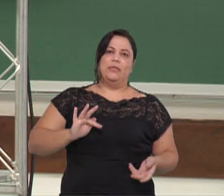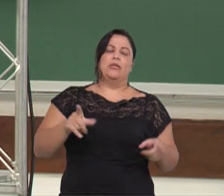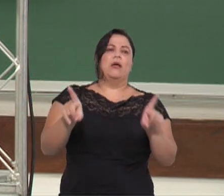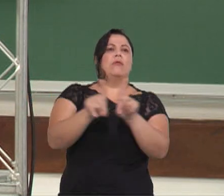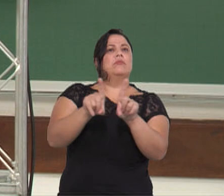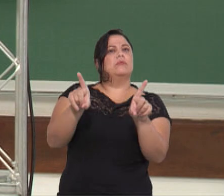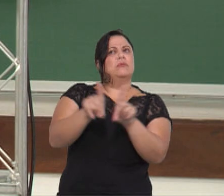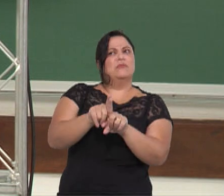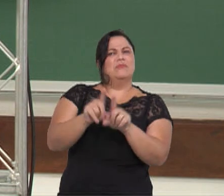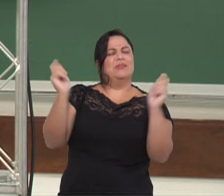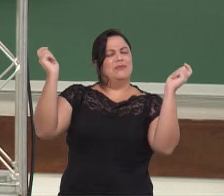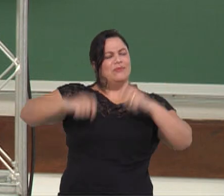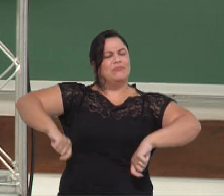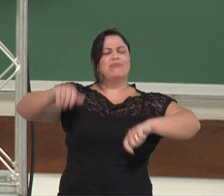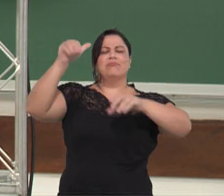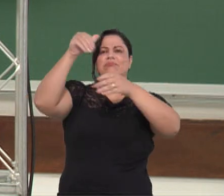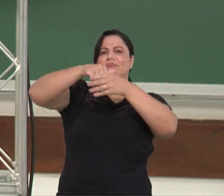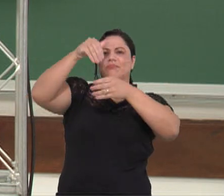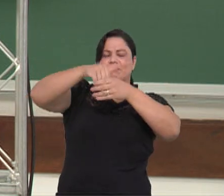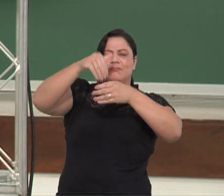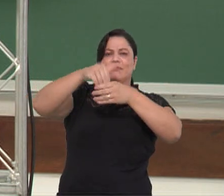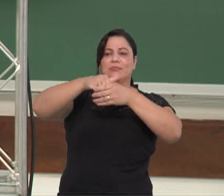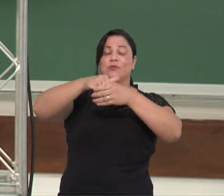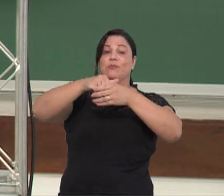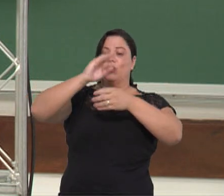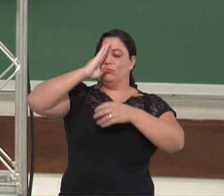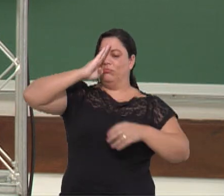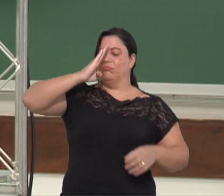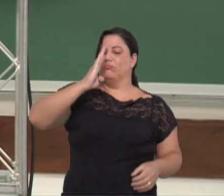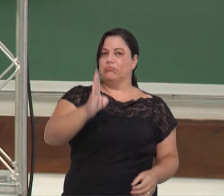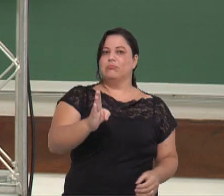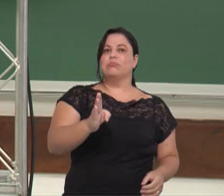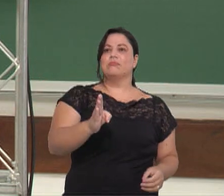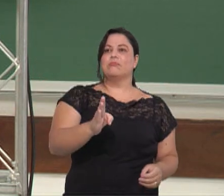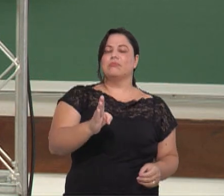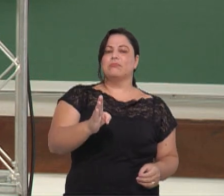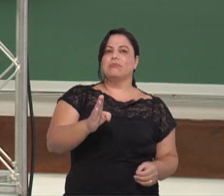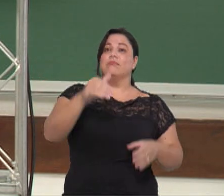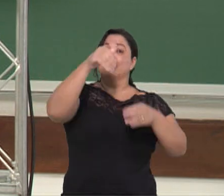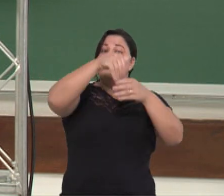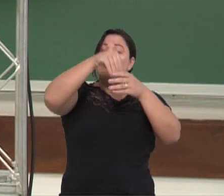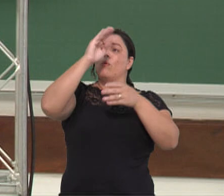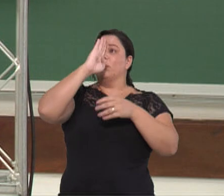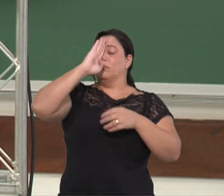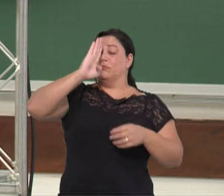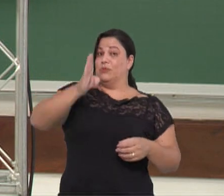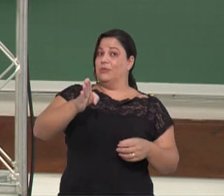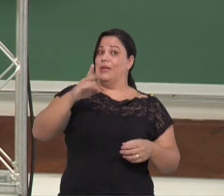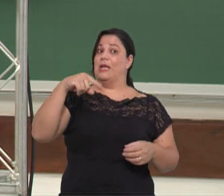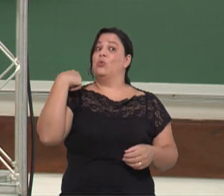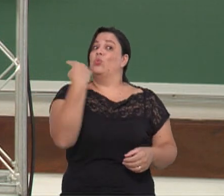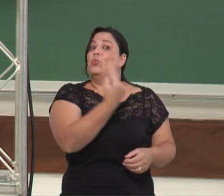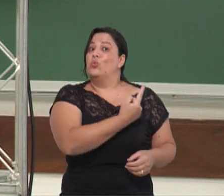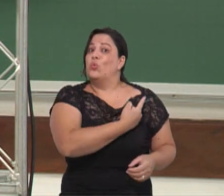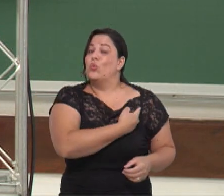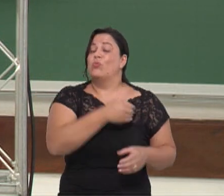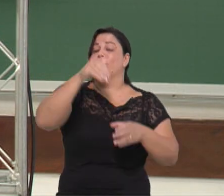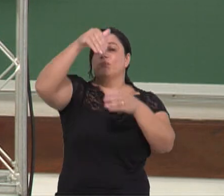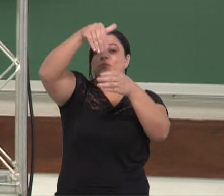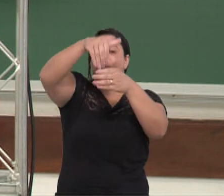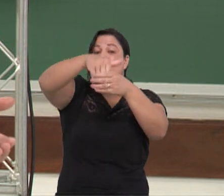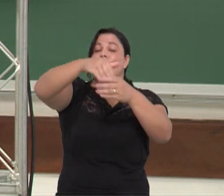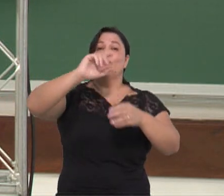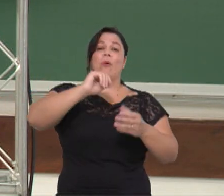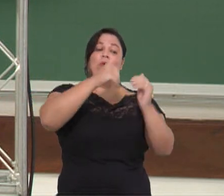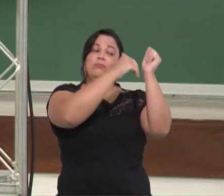eleitos através do voto, como eu havia falado, o voto direto. E esse voto direto, então, o nosso voto secreto,